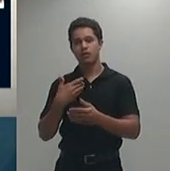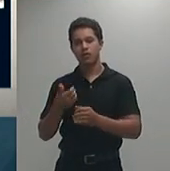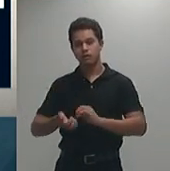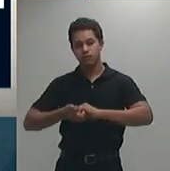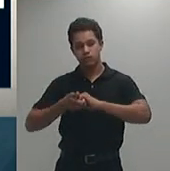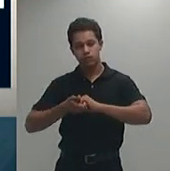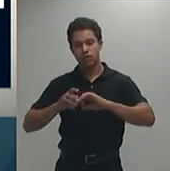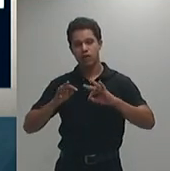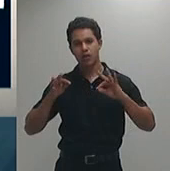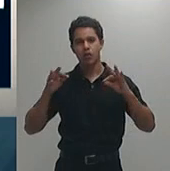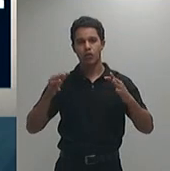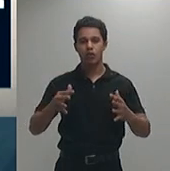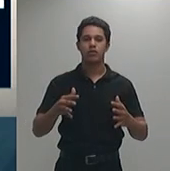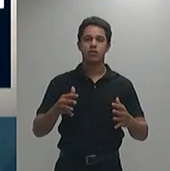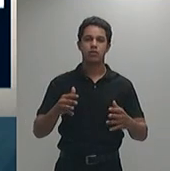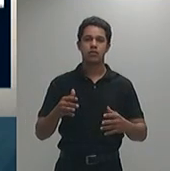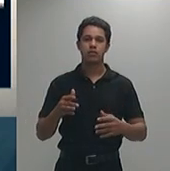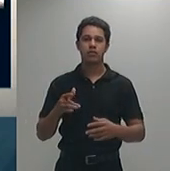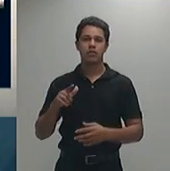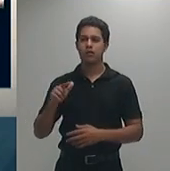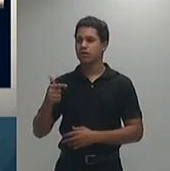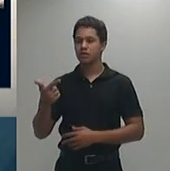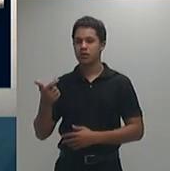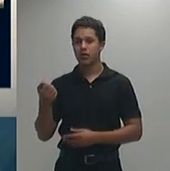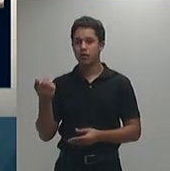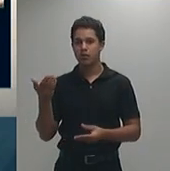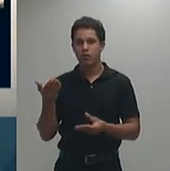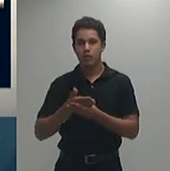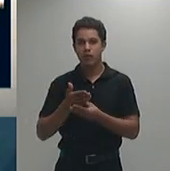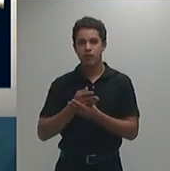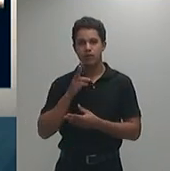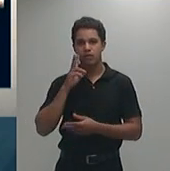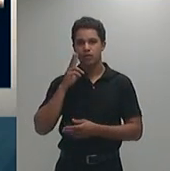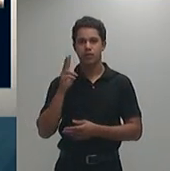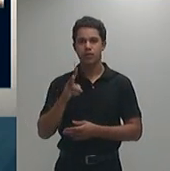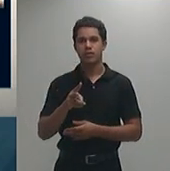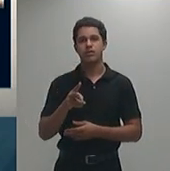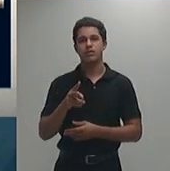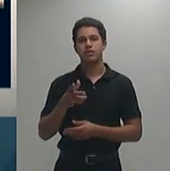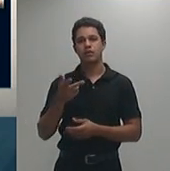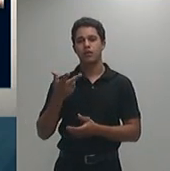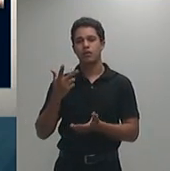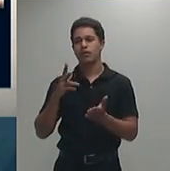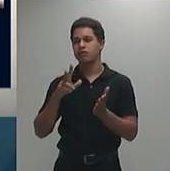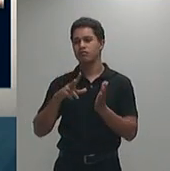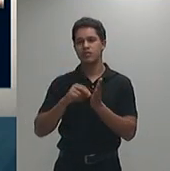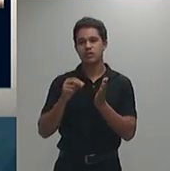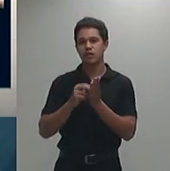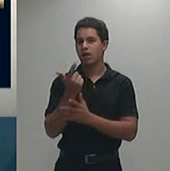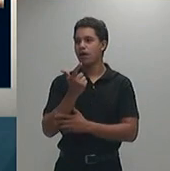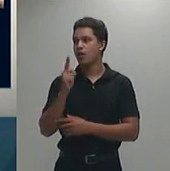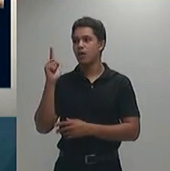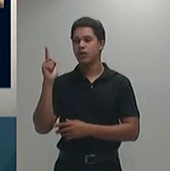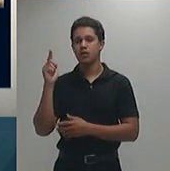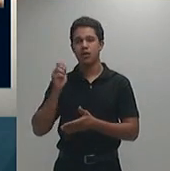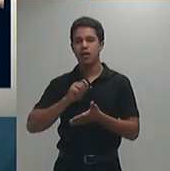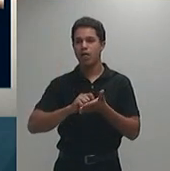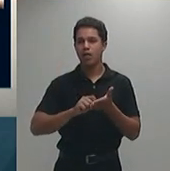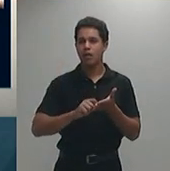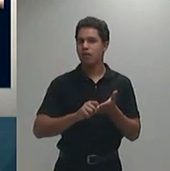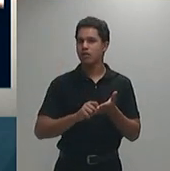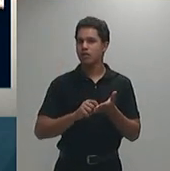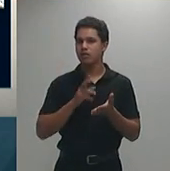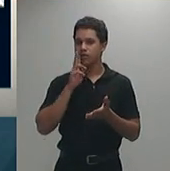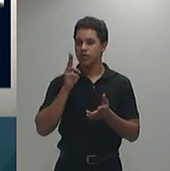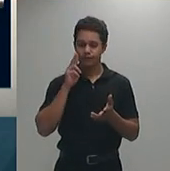e o não temos processos em vista os destaques e outras adaptações Já cortou nos vezes